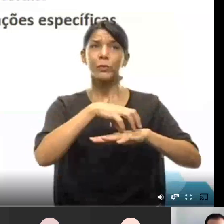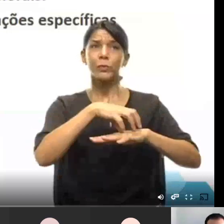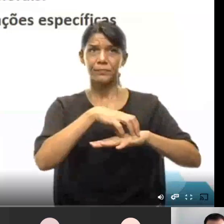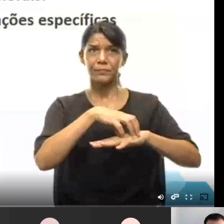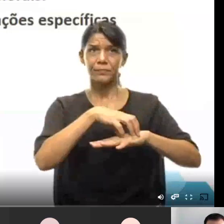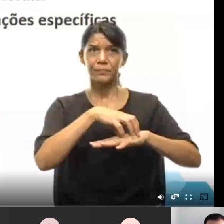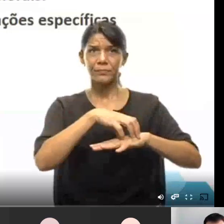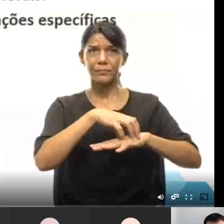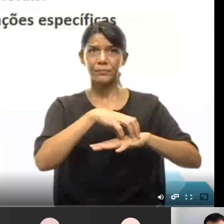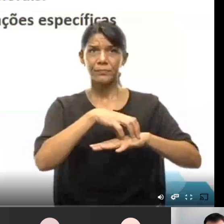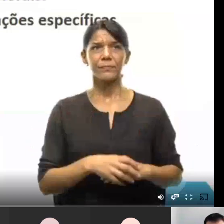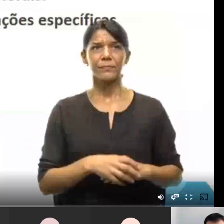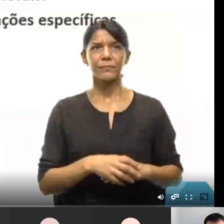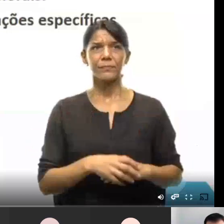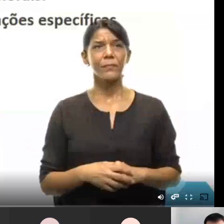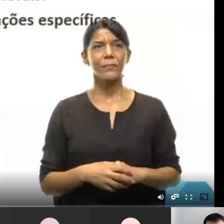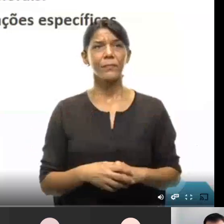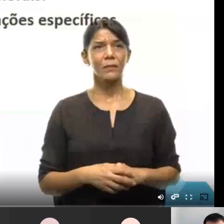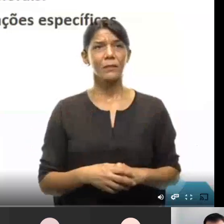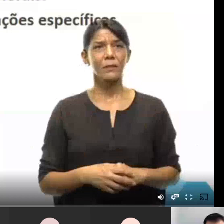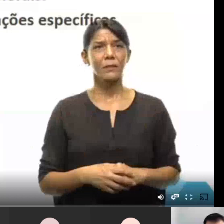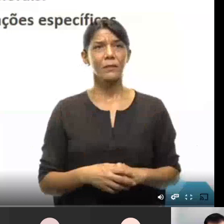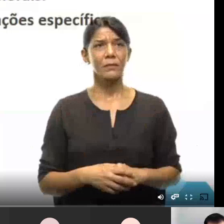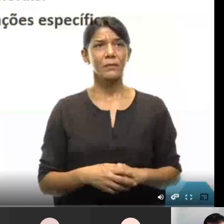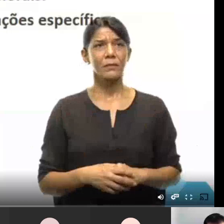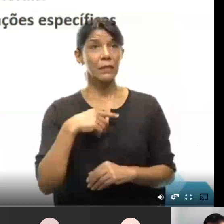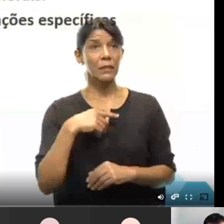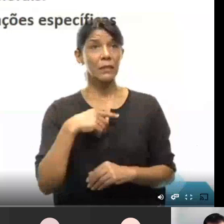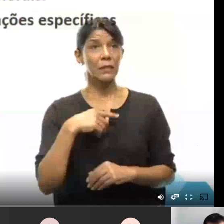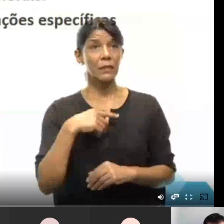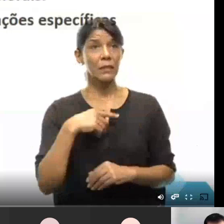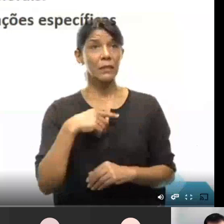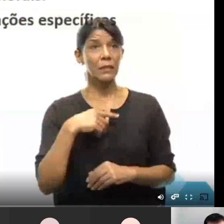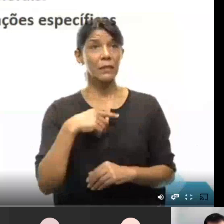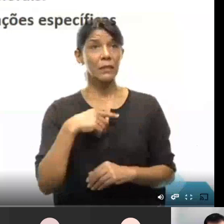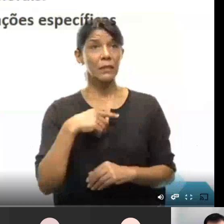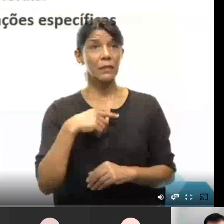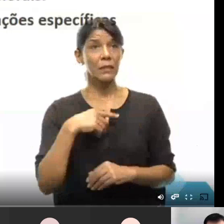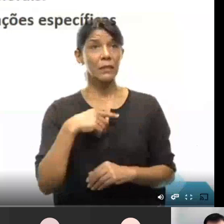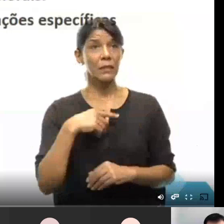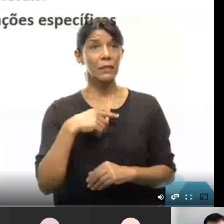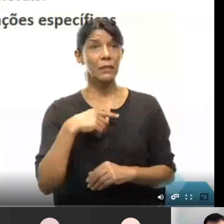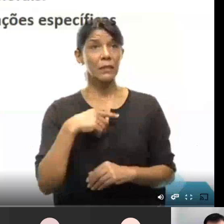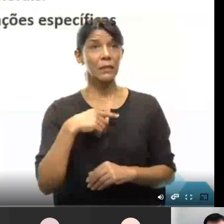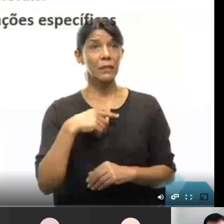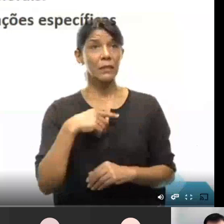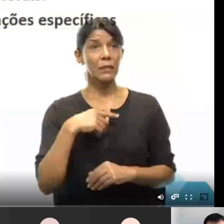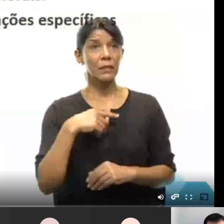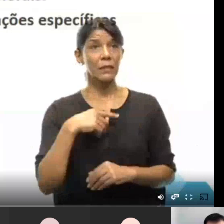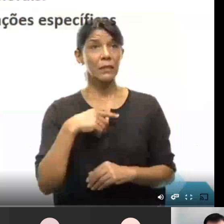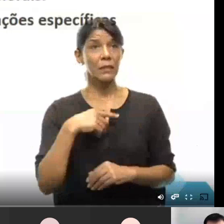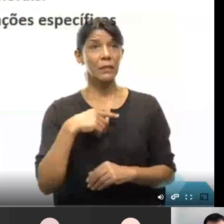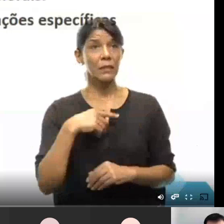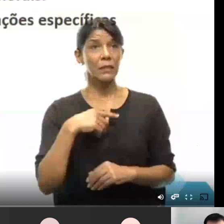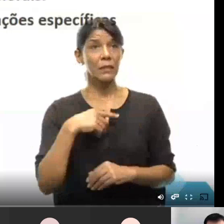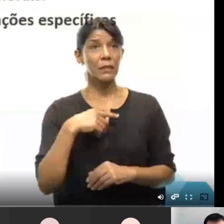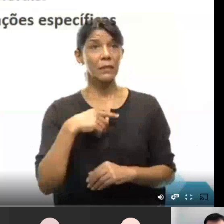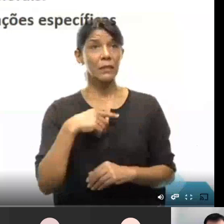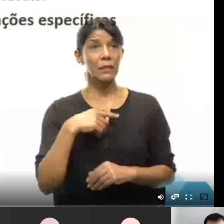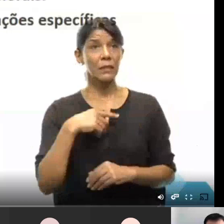Ok? Temos também técnicas de análise genética ou de proteínas,